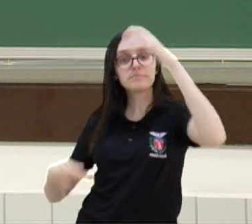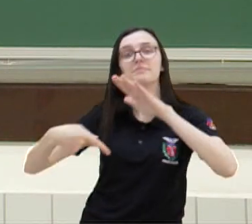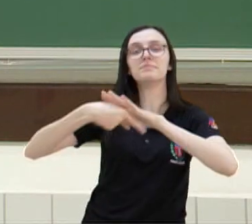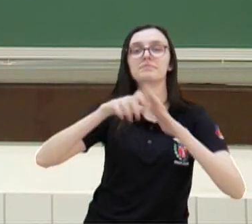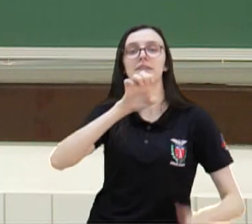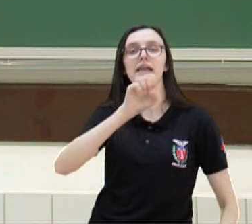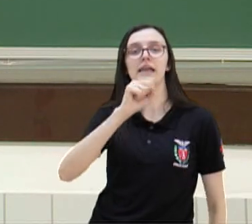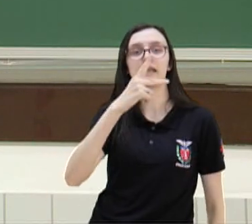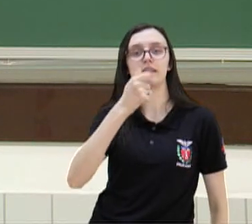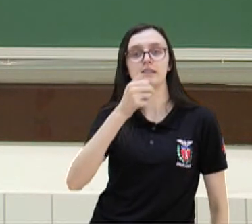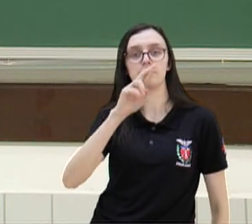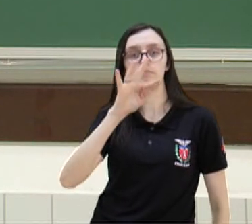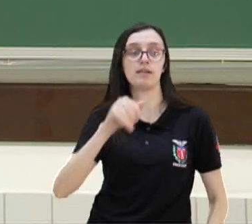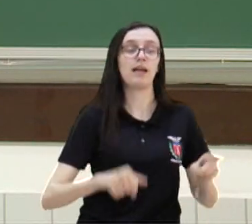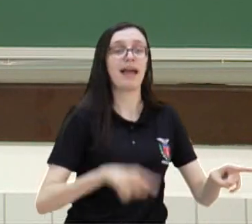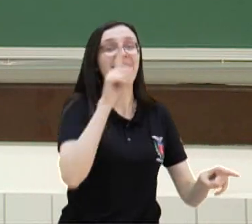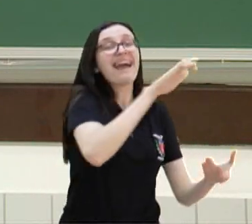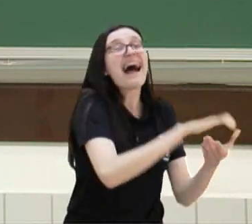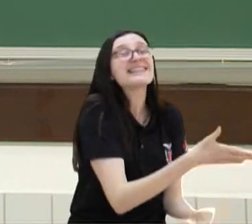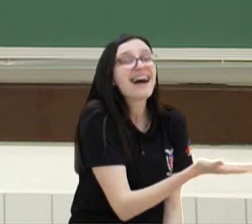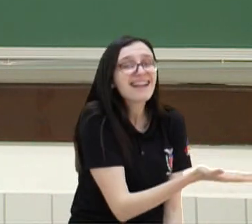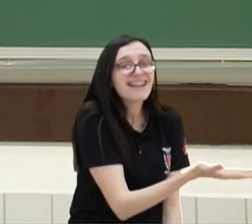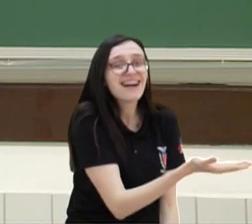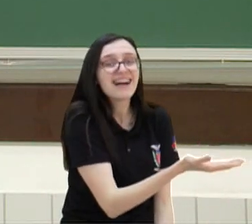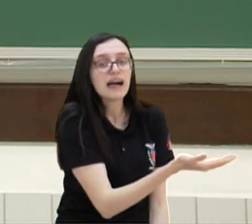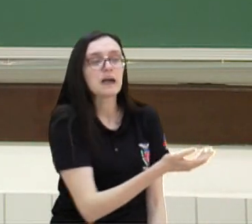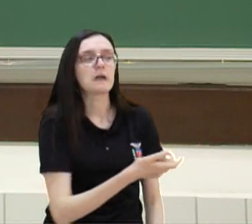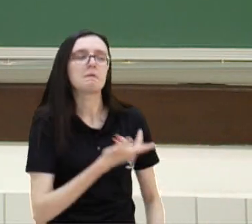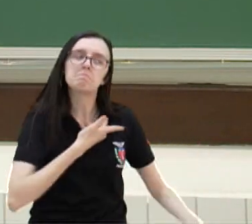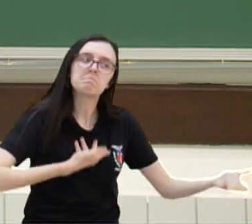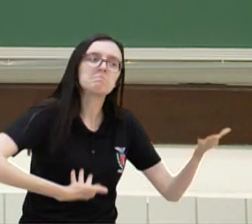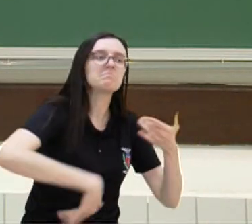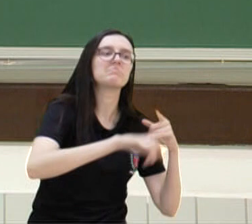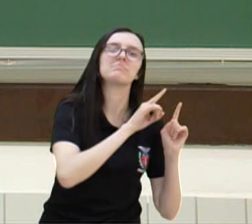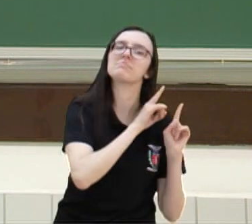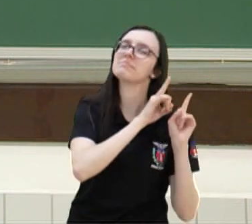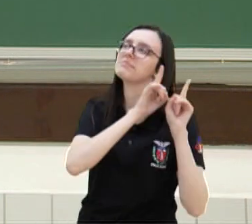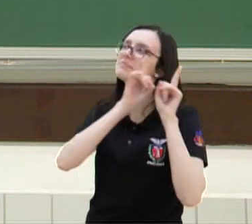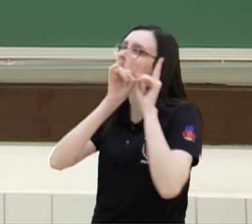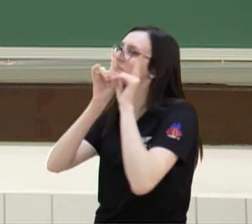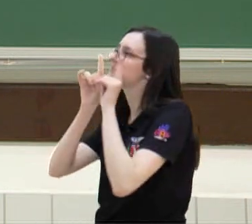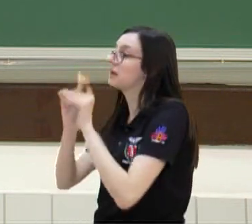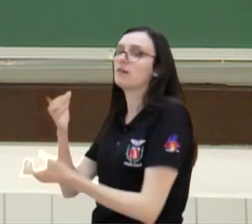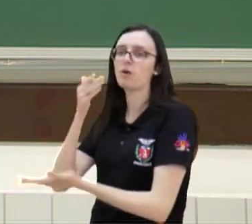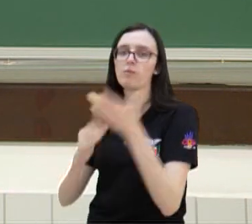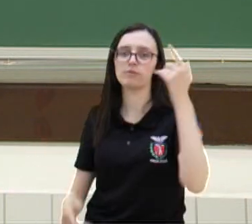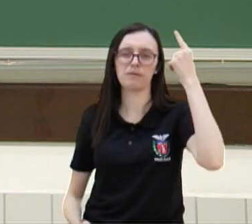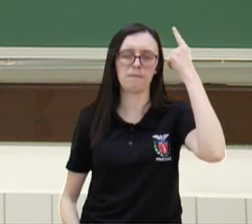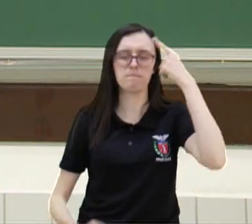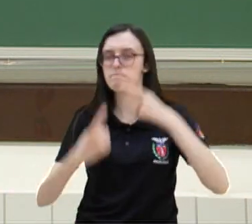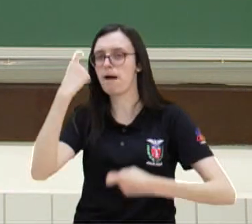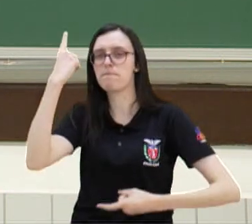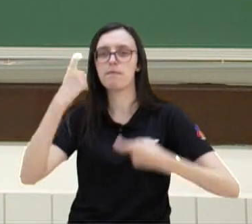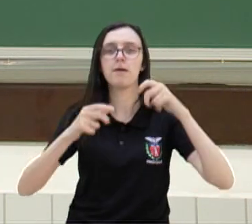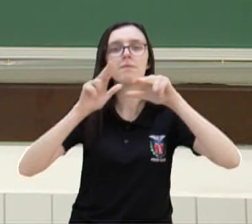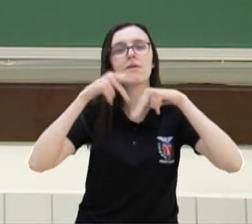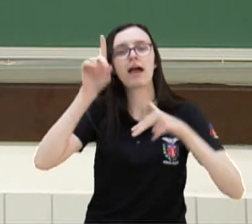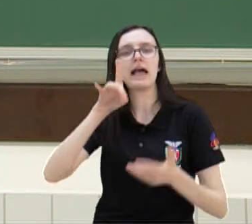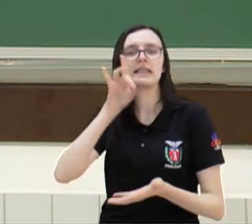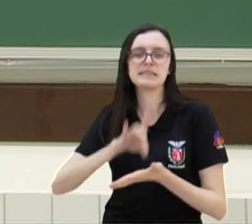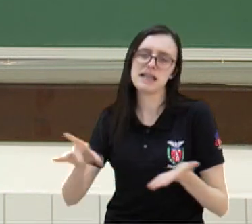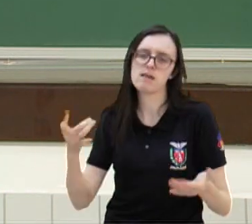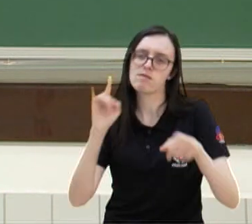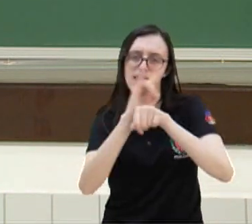Esparta, e ela era casada. Ela então vai com Paris para Troia e está armada a guerra simplesmente por uma